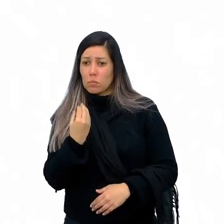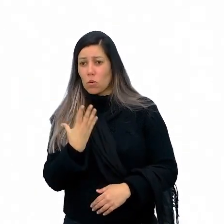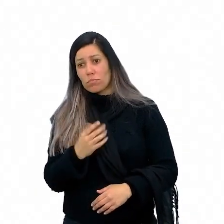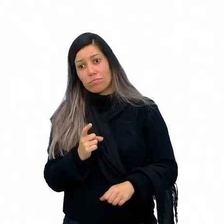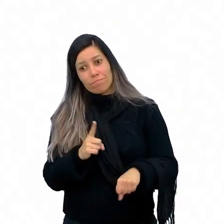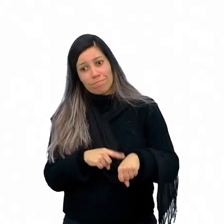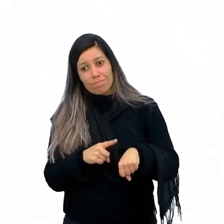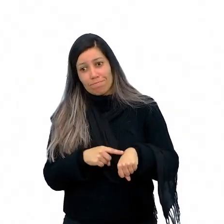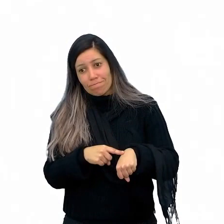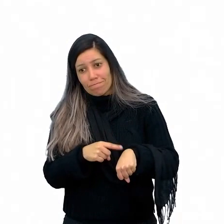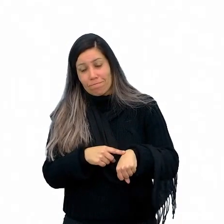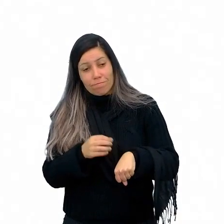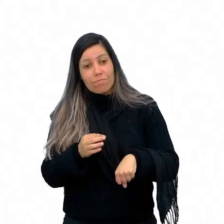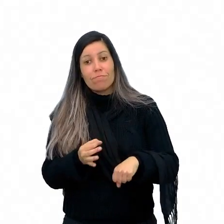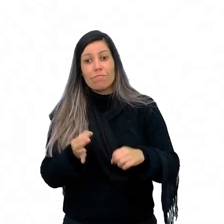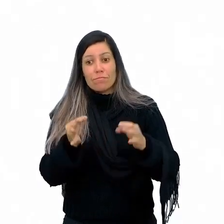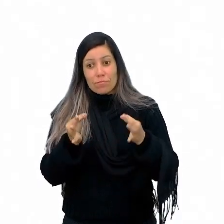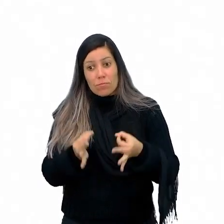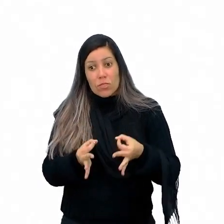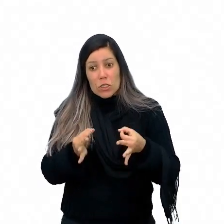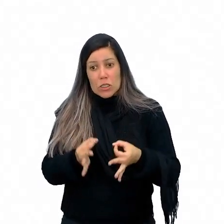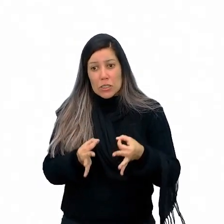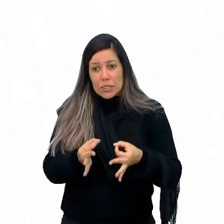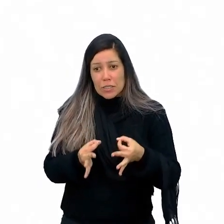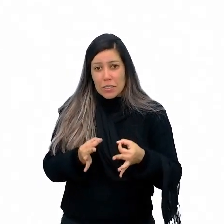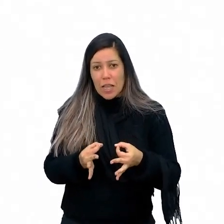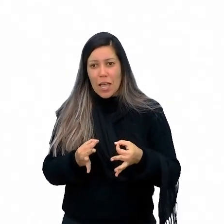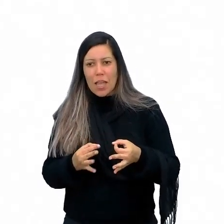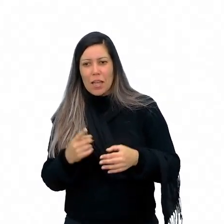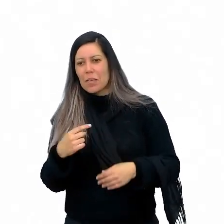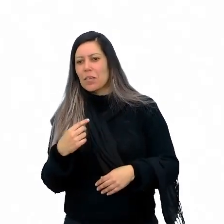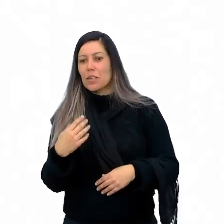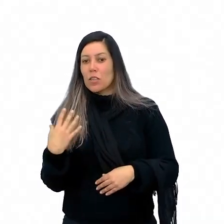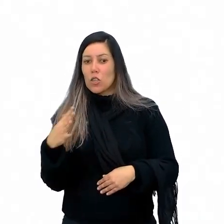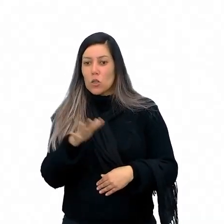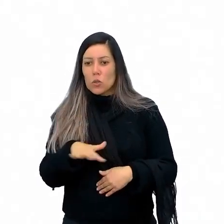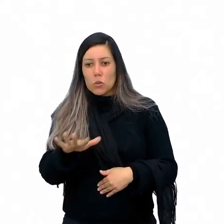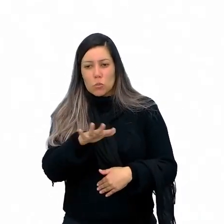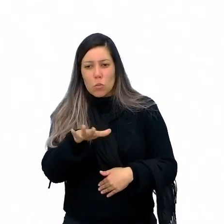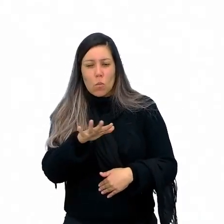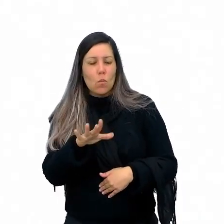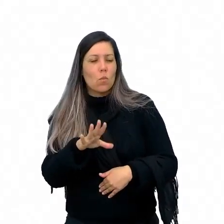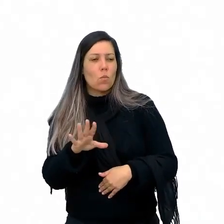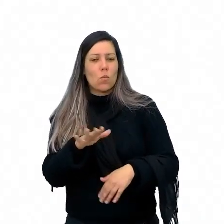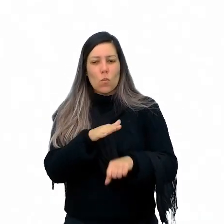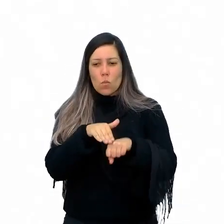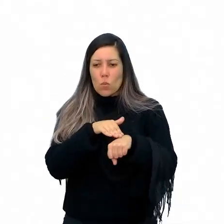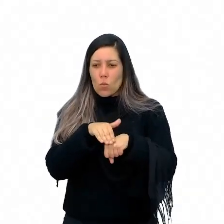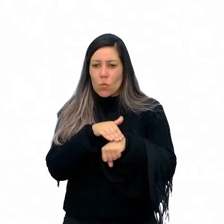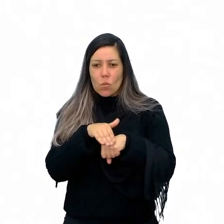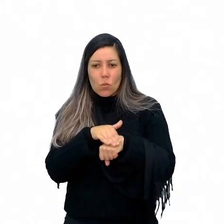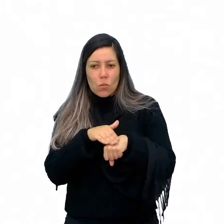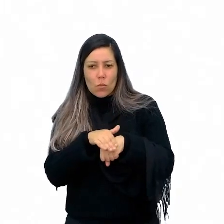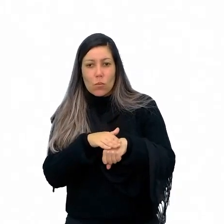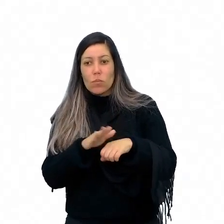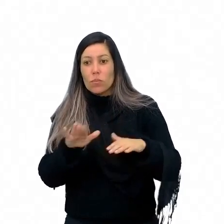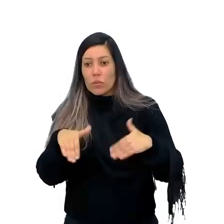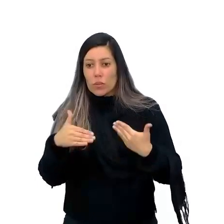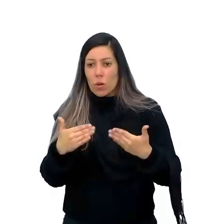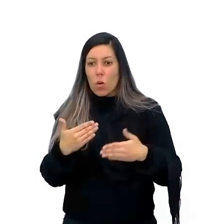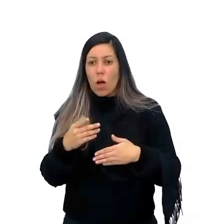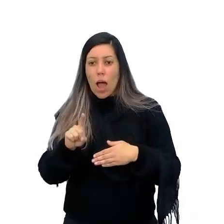dado já foi suficiente para que a gente possa ter esboçado aí uma possível resposta para isso, tá bem? Então, vou passar para uma próxima